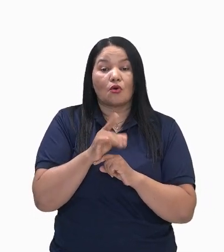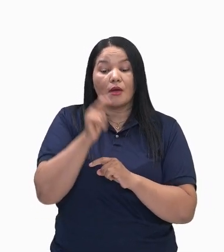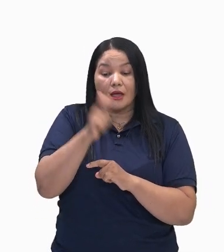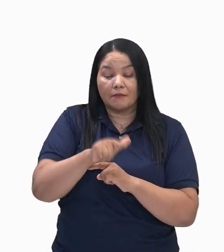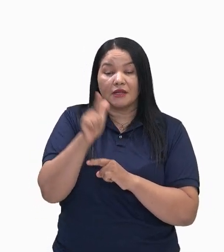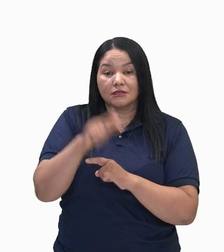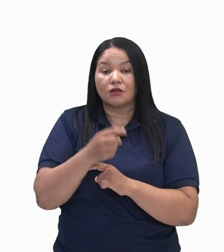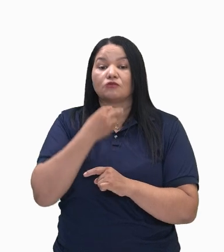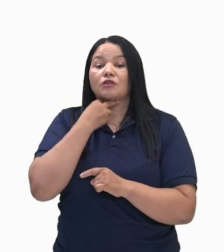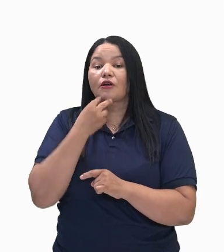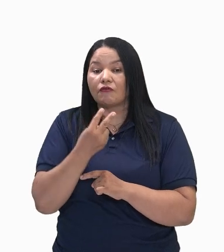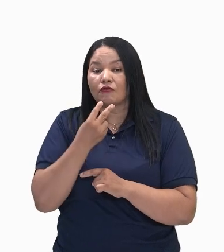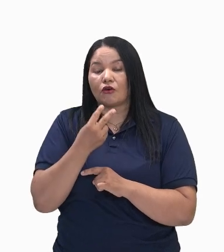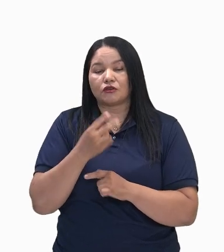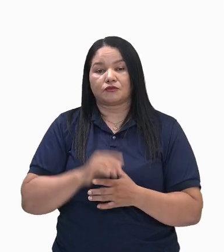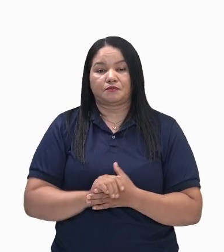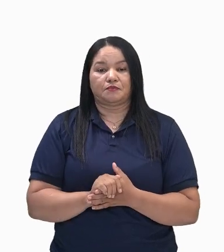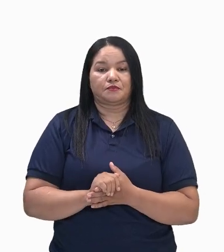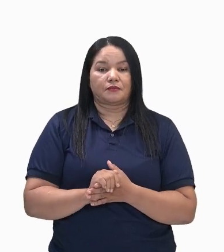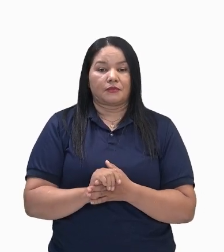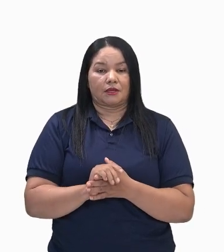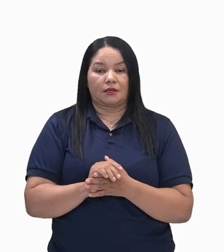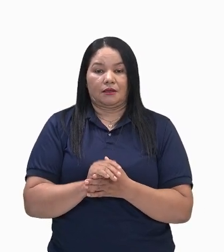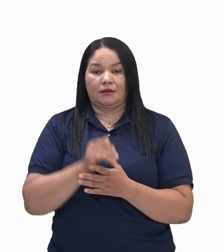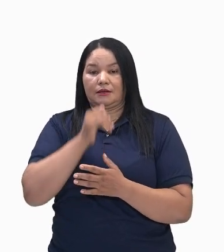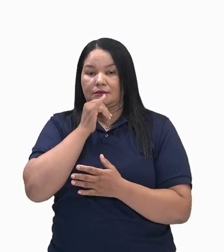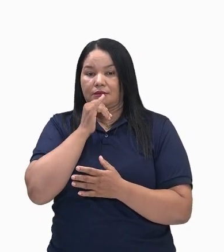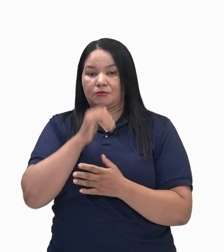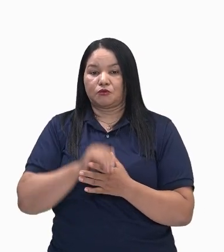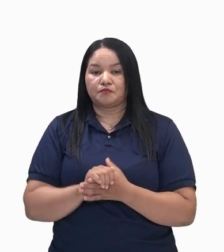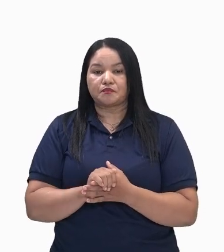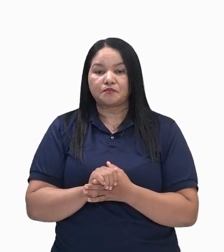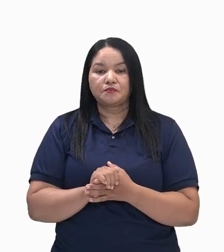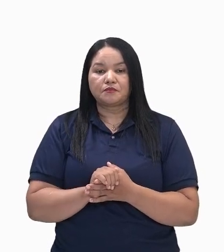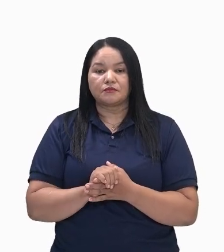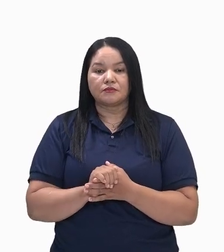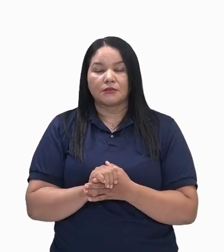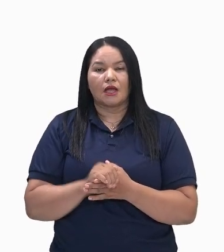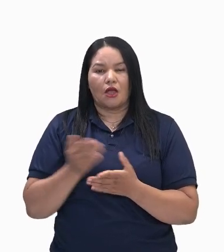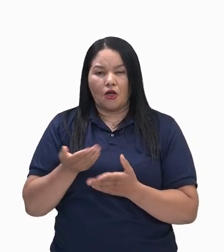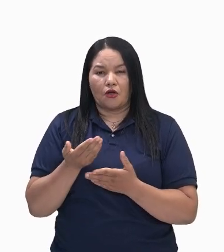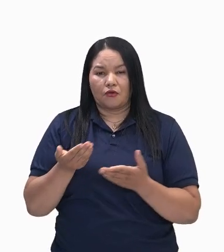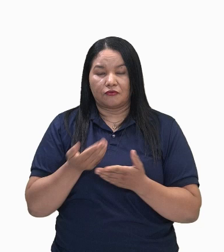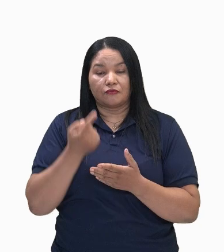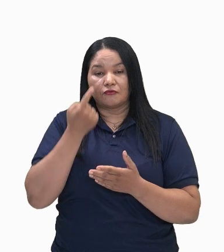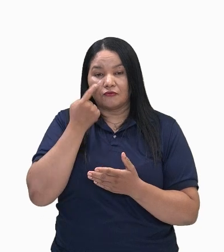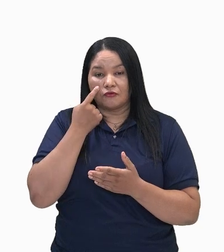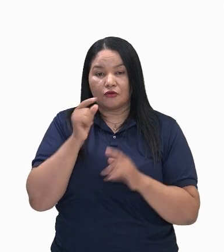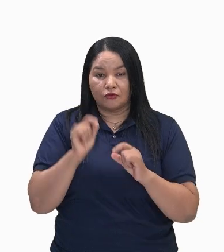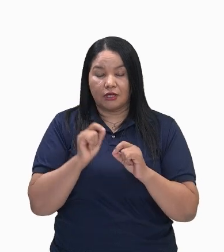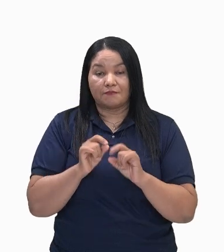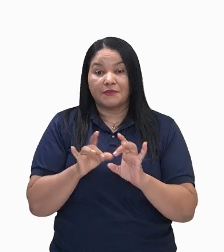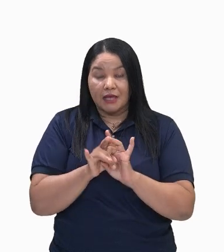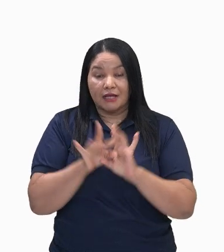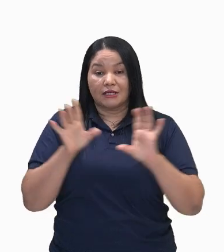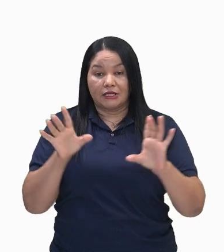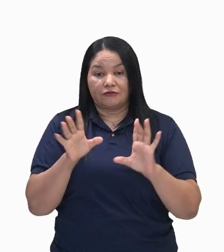voz, principalmente com órgão, que a gente vai ver ali o ritmo livre e